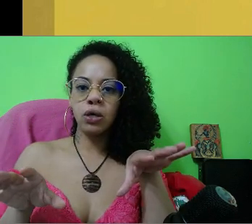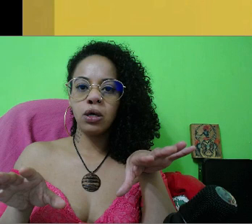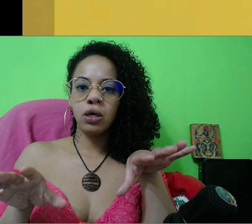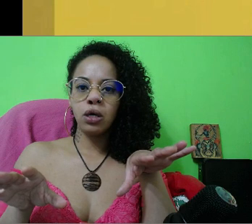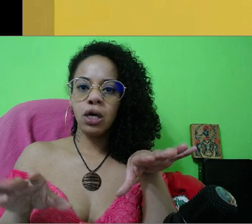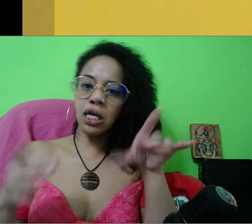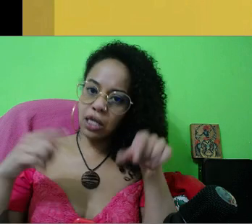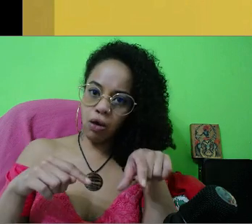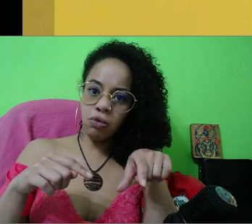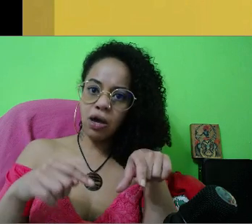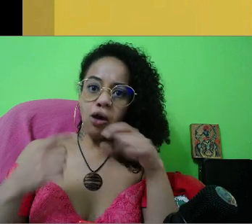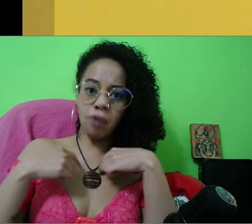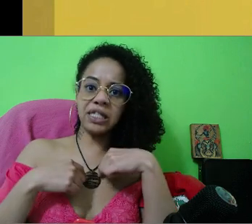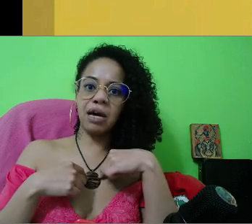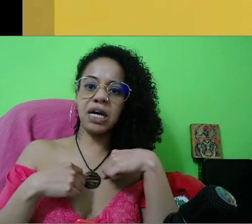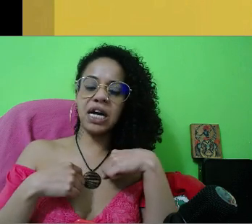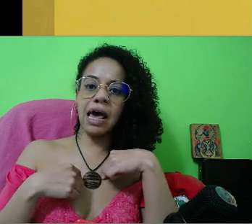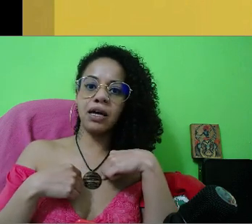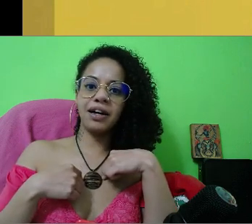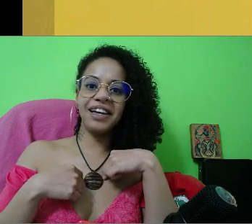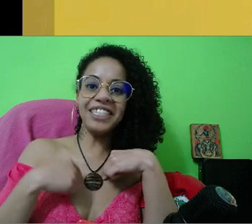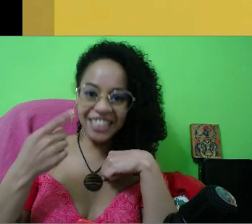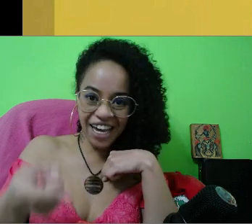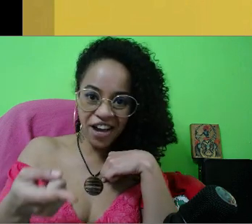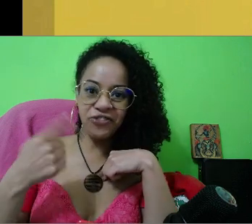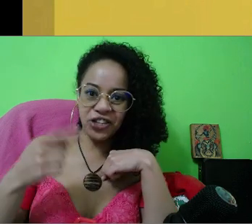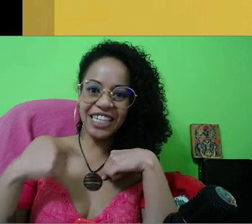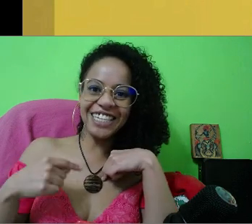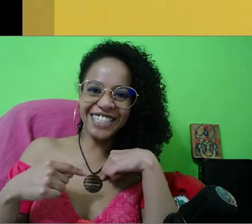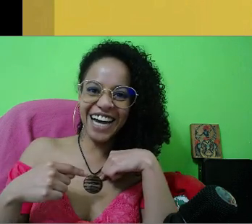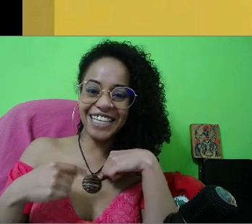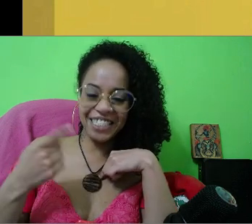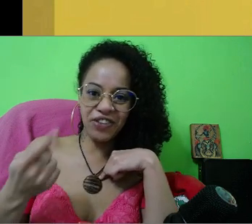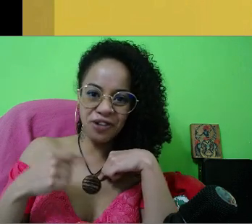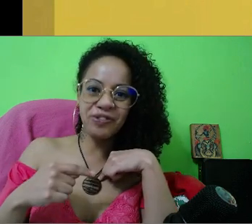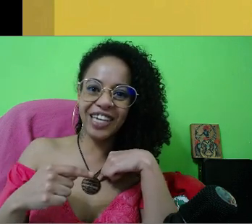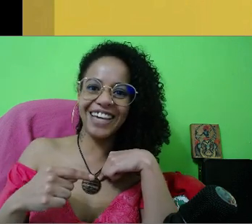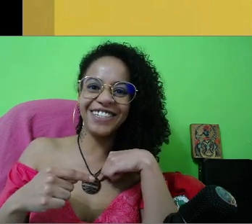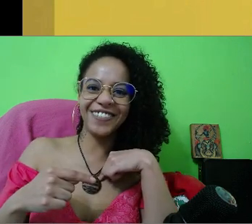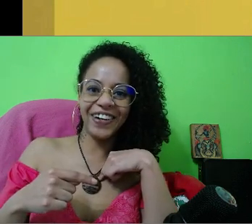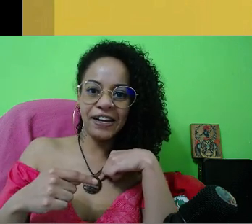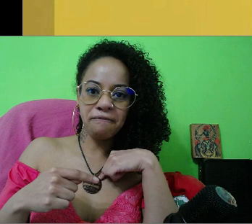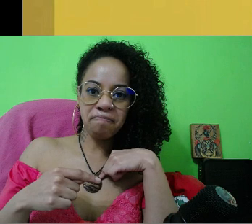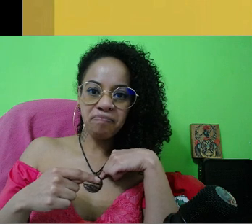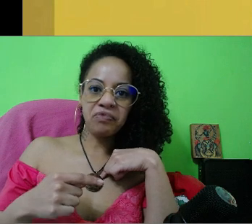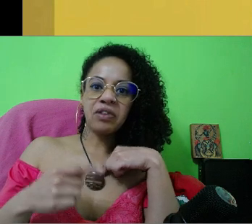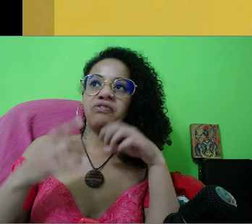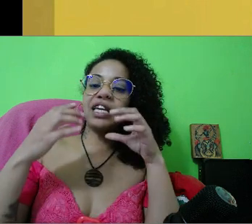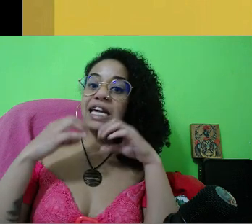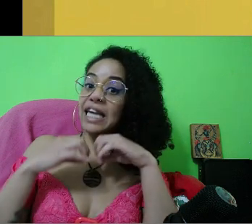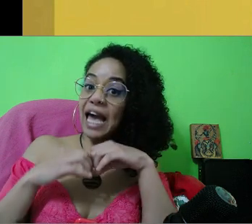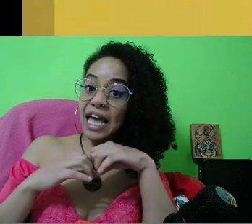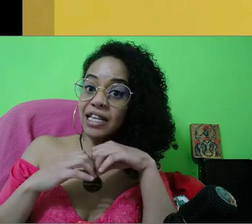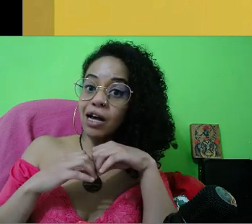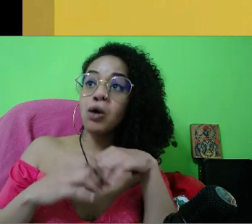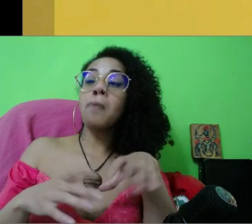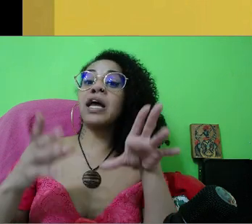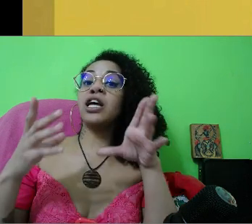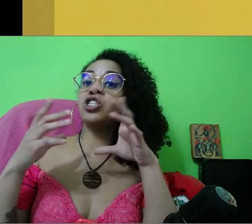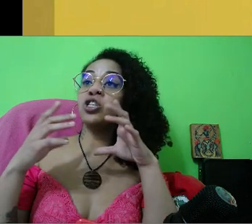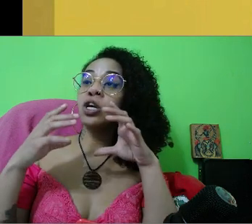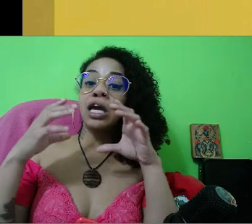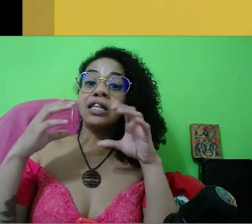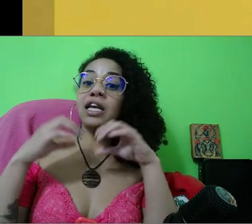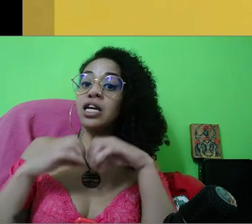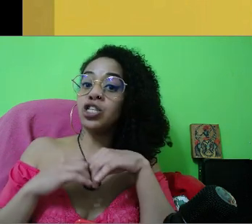se incomodou então eu comecei a me calar e sim eu fui silenciada você ver como que é isso fiquei quieta